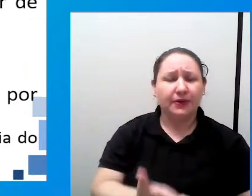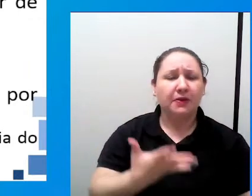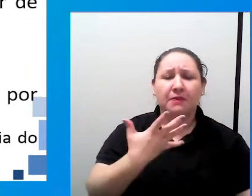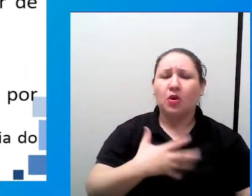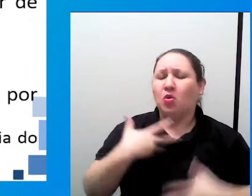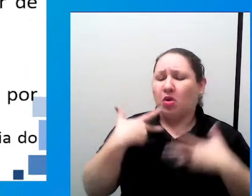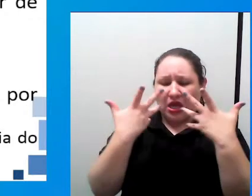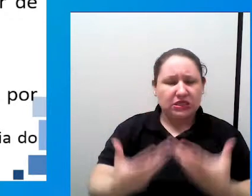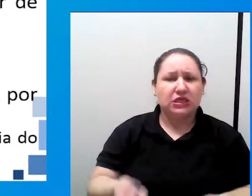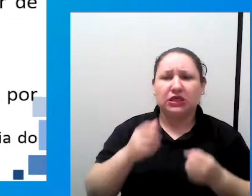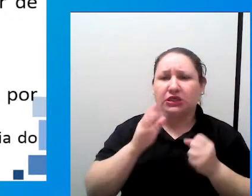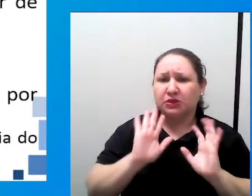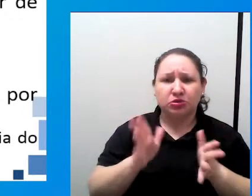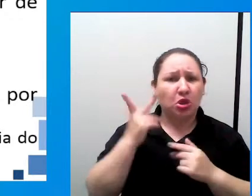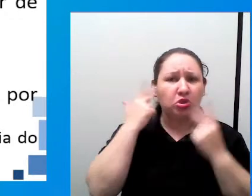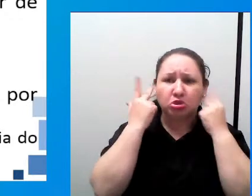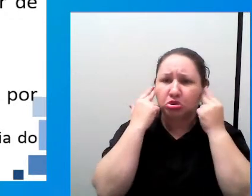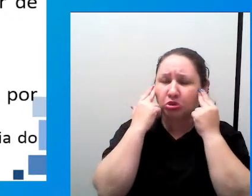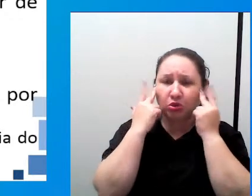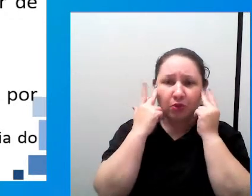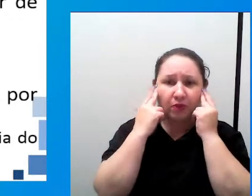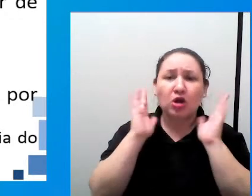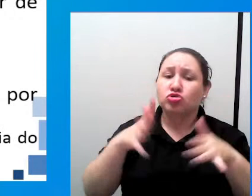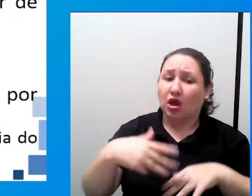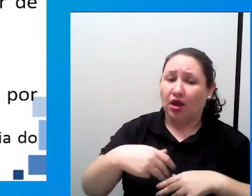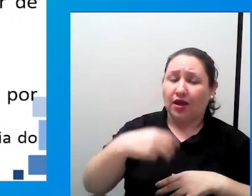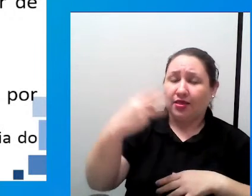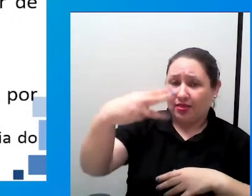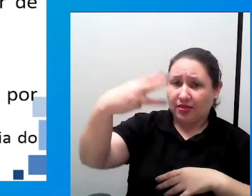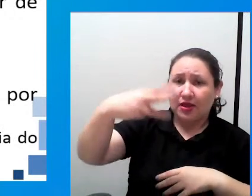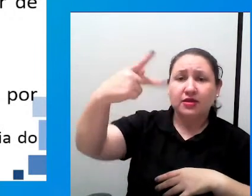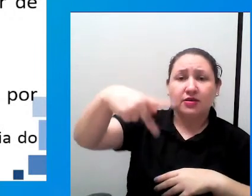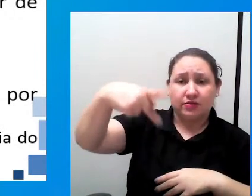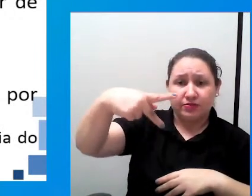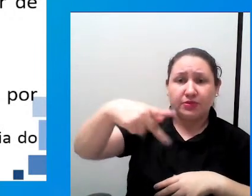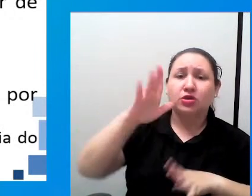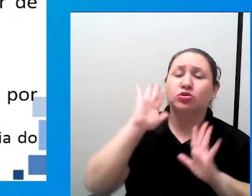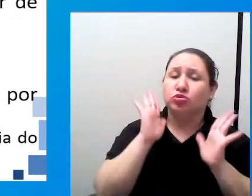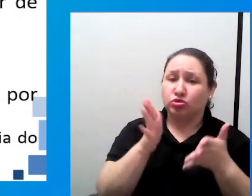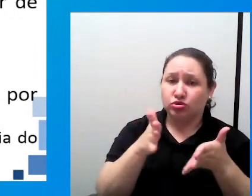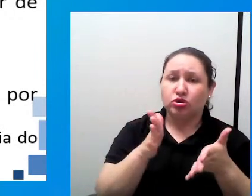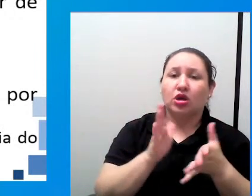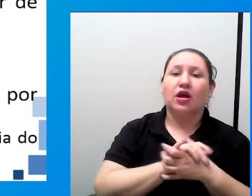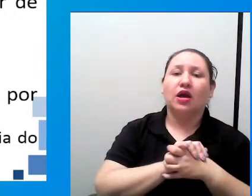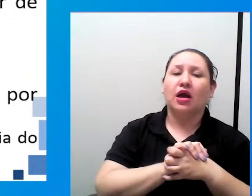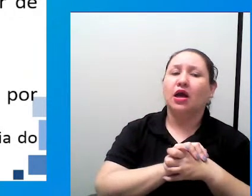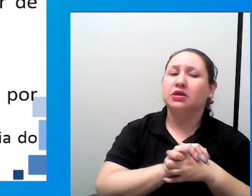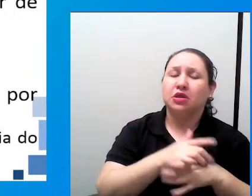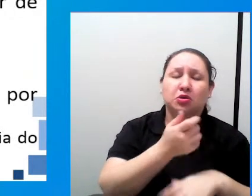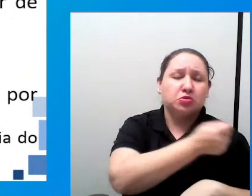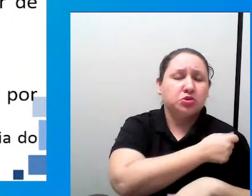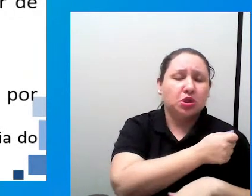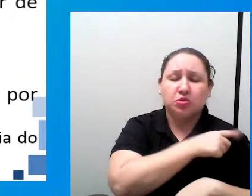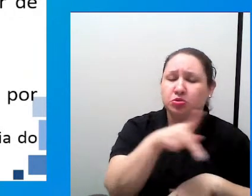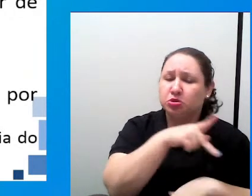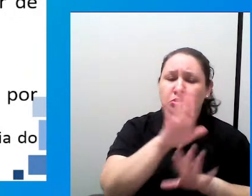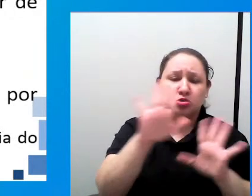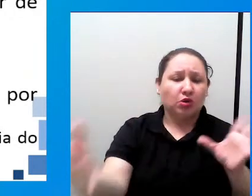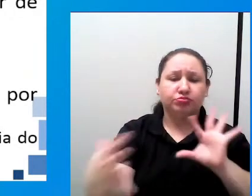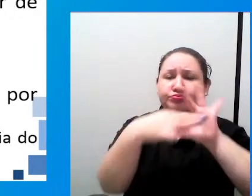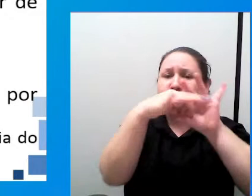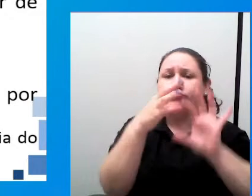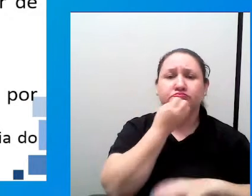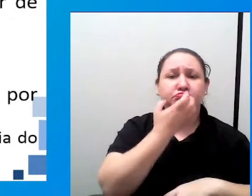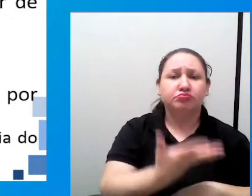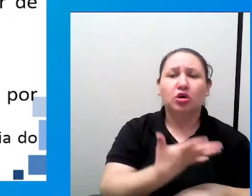terceiro semestre efetivo, onde a curricularização é obrigatória, e os alunos já sabem que toda